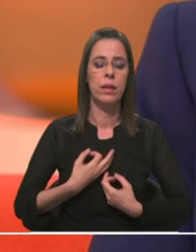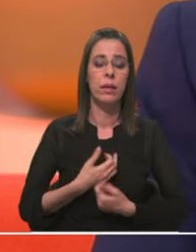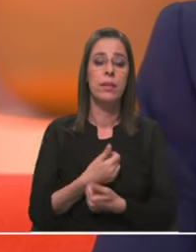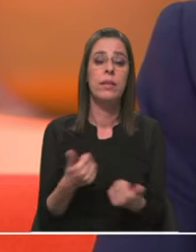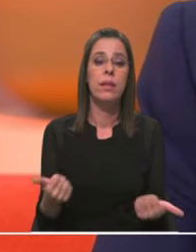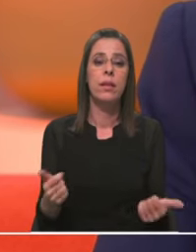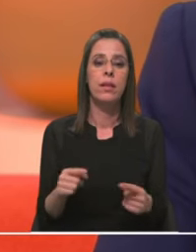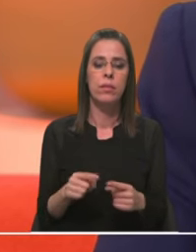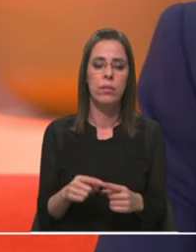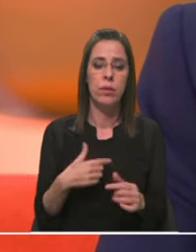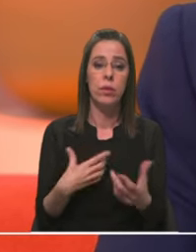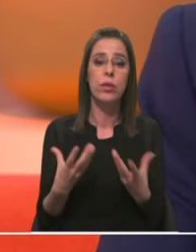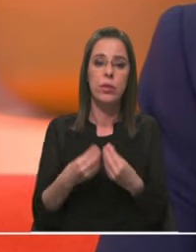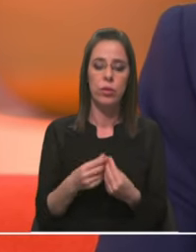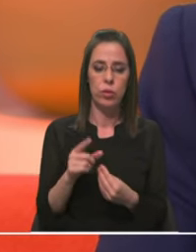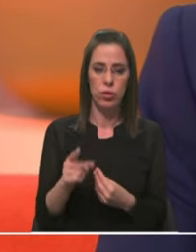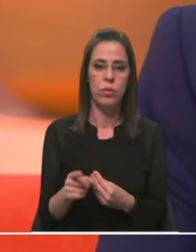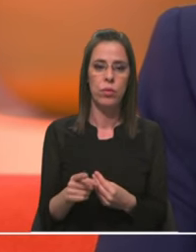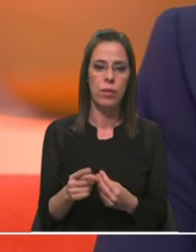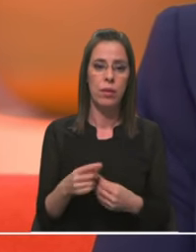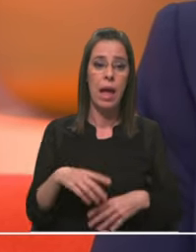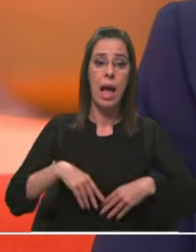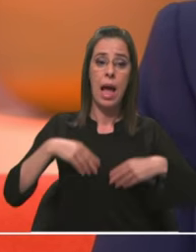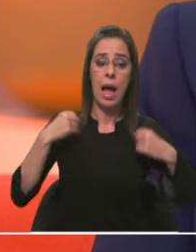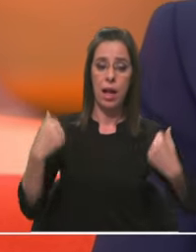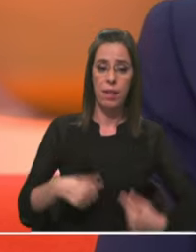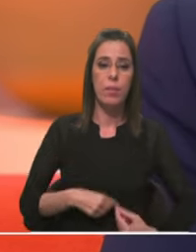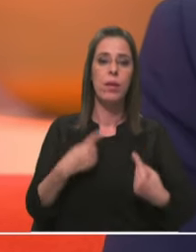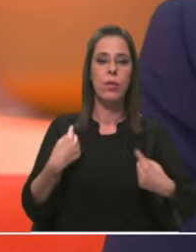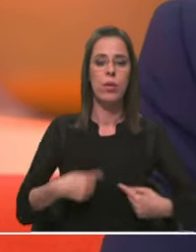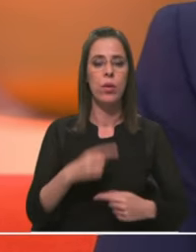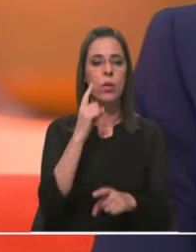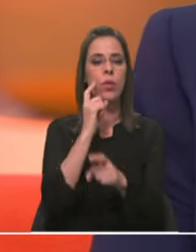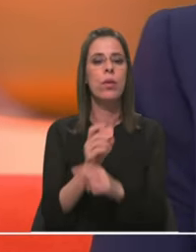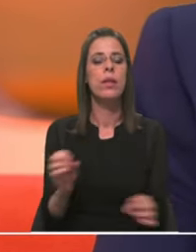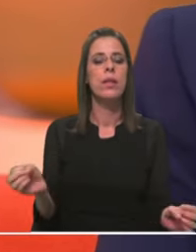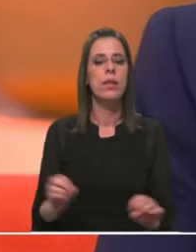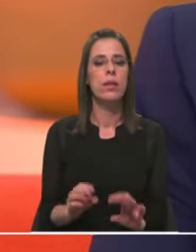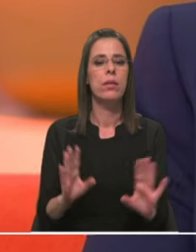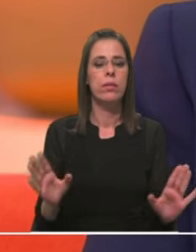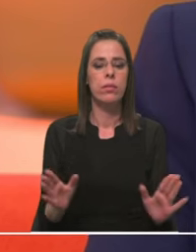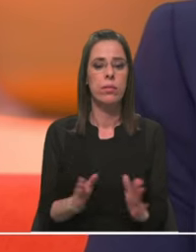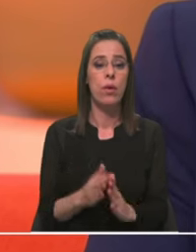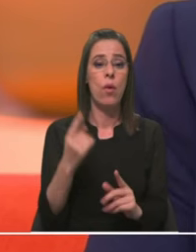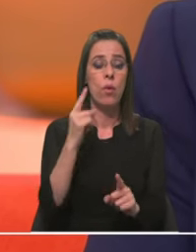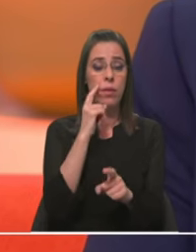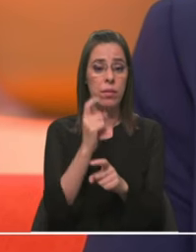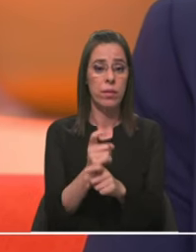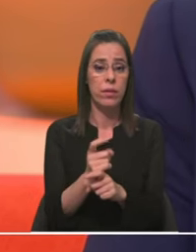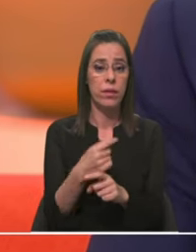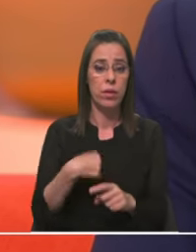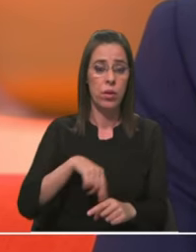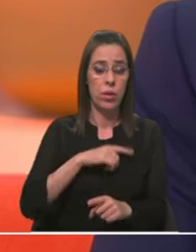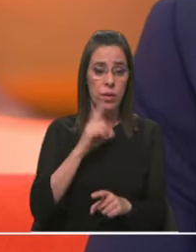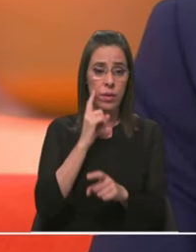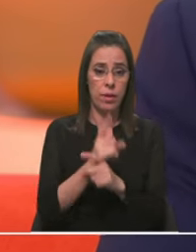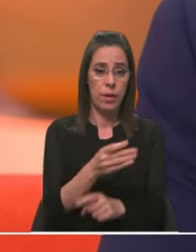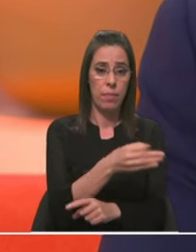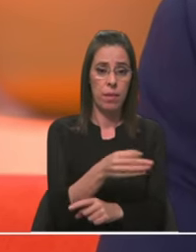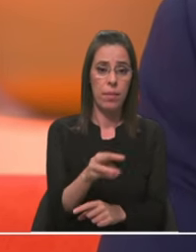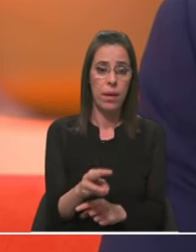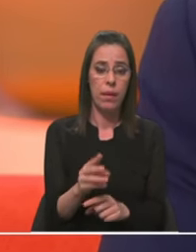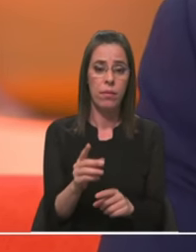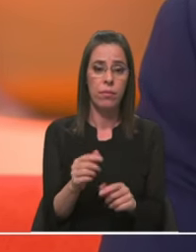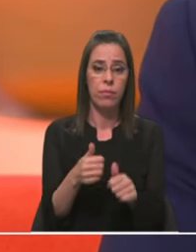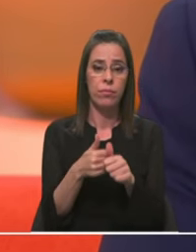cois e e estou com eles do alma e coração não exigi nada só ex só a única coisa que que nós exigimos PPM foi que